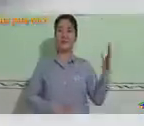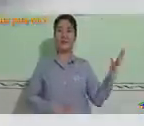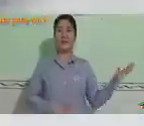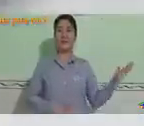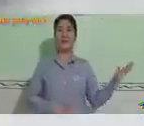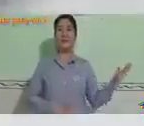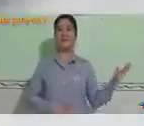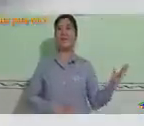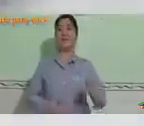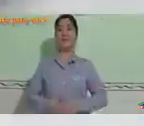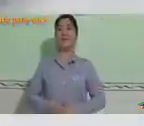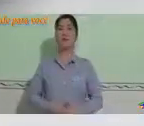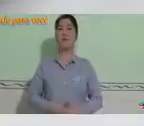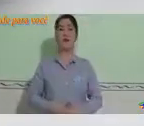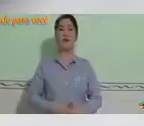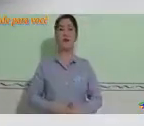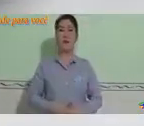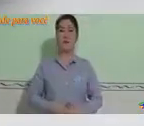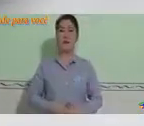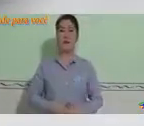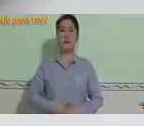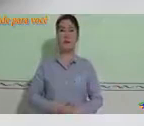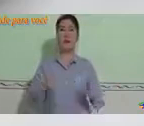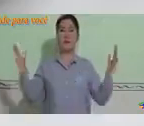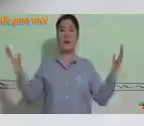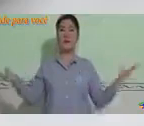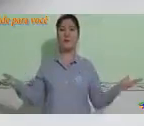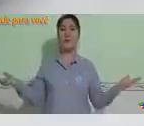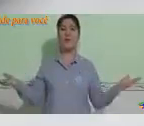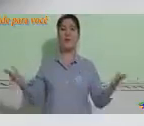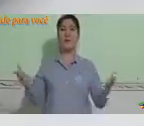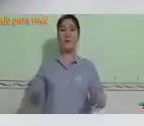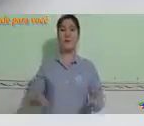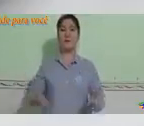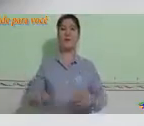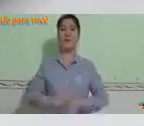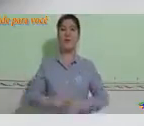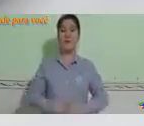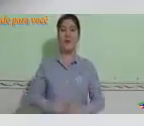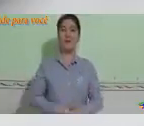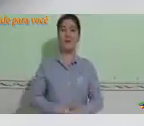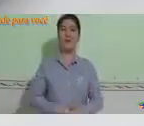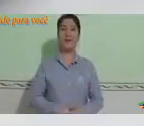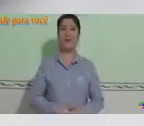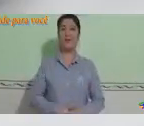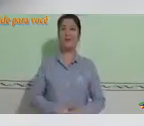é composta por três tendões quisânios artório, gracilésimo e tendinoso.